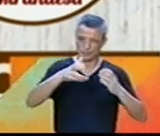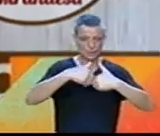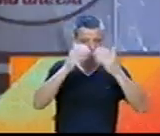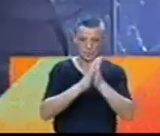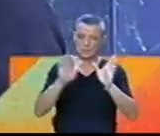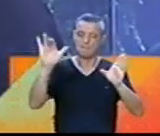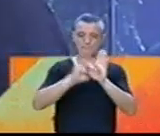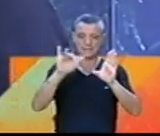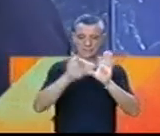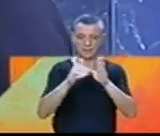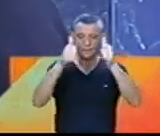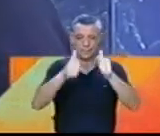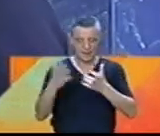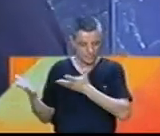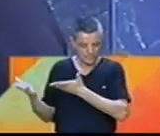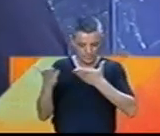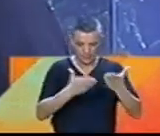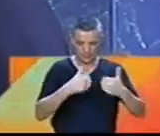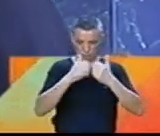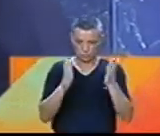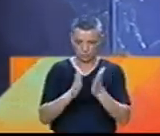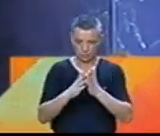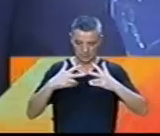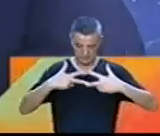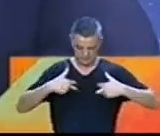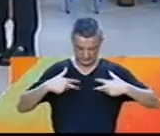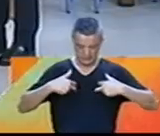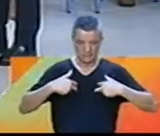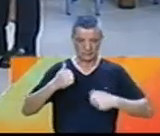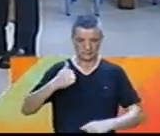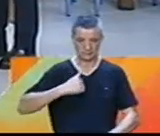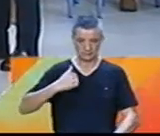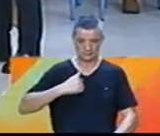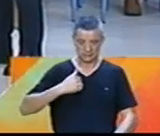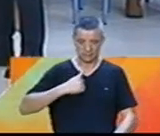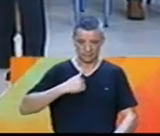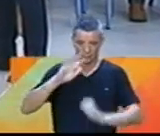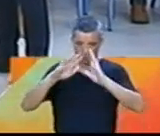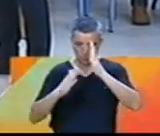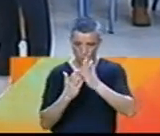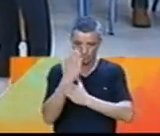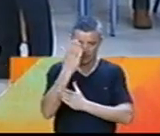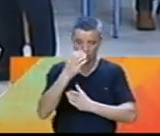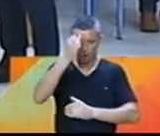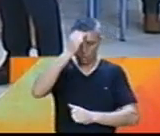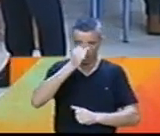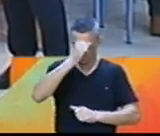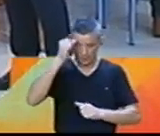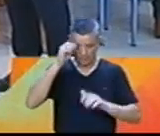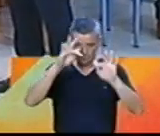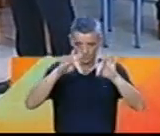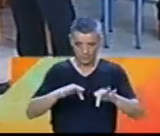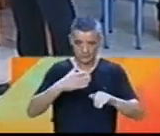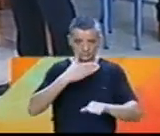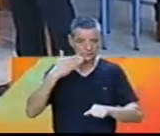nosso concelho, são todos muito bem-vindos. Bom, acredito que sexta e sábado o horário se estenda noite dentro. Domingo terminará um pouco não, mais mas nós cedo, temos, não?